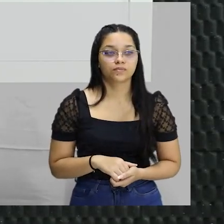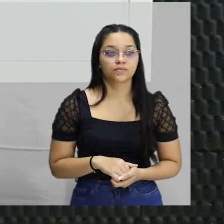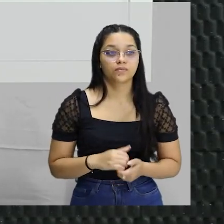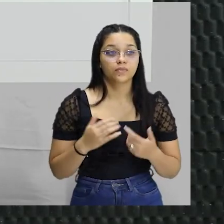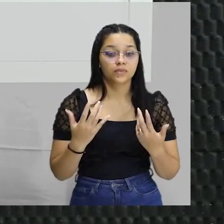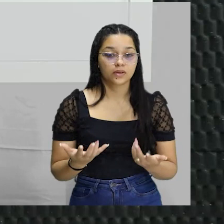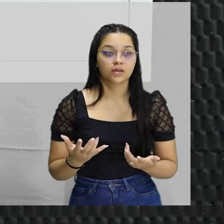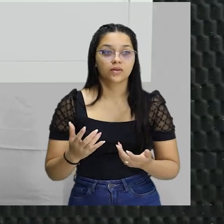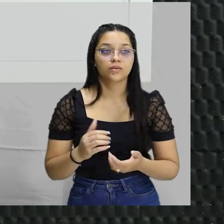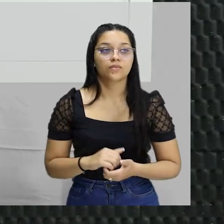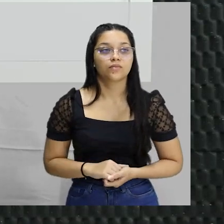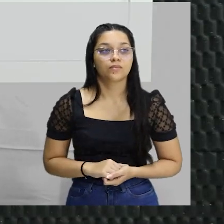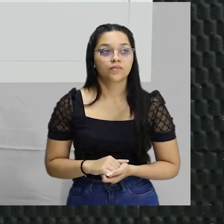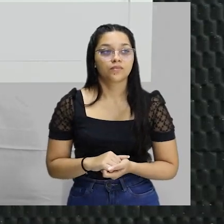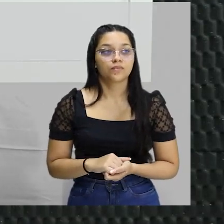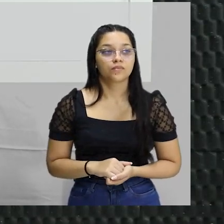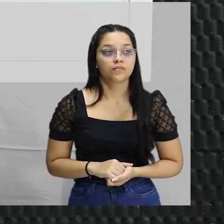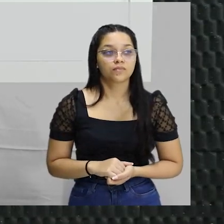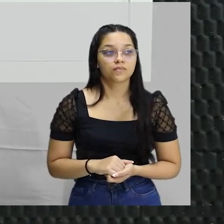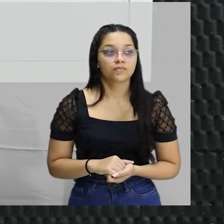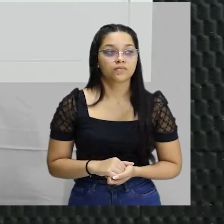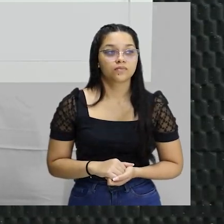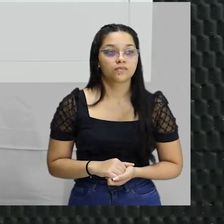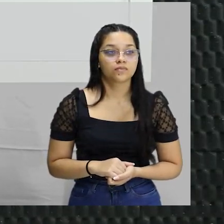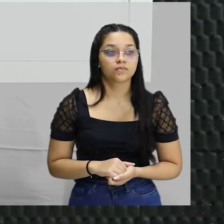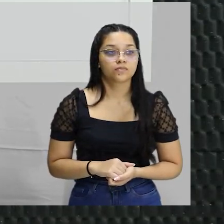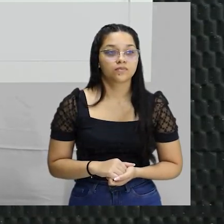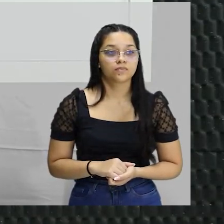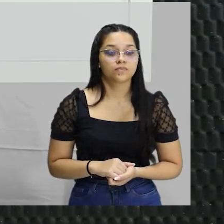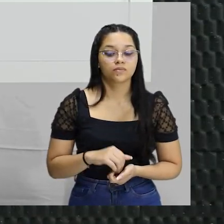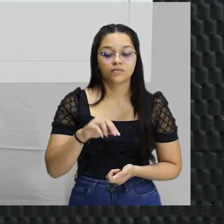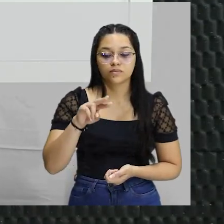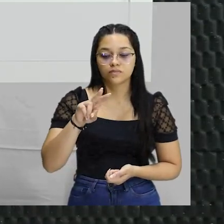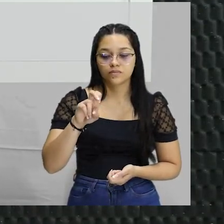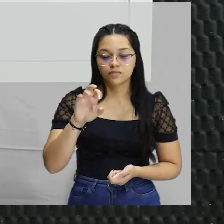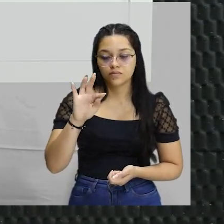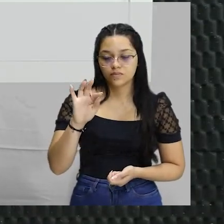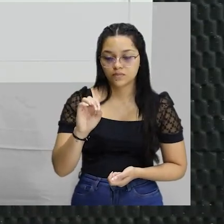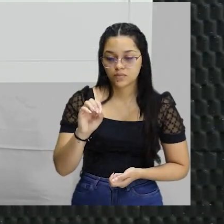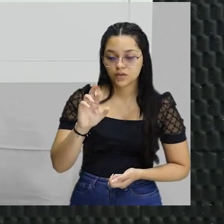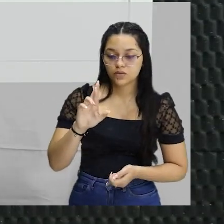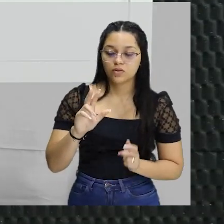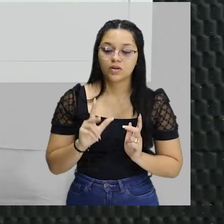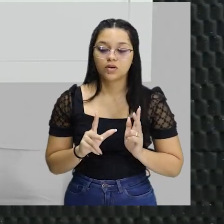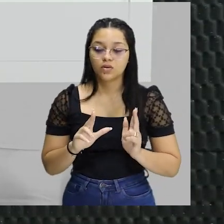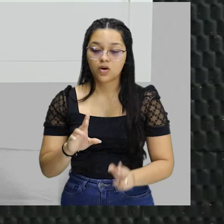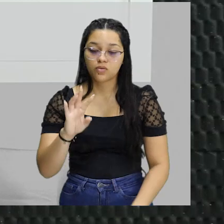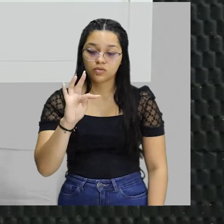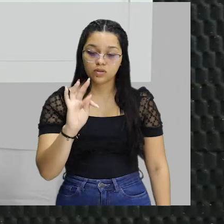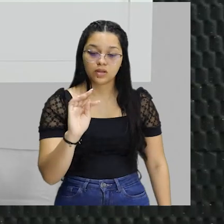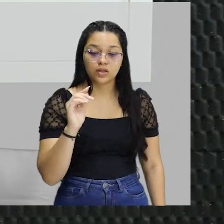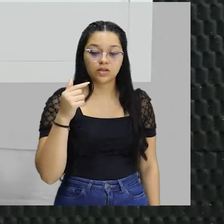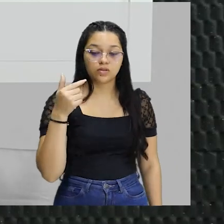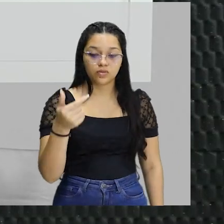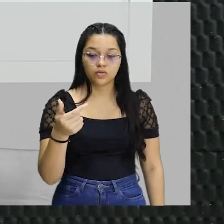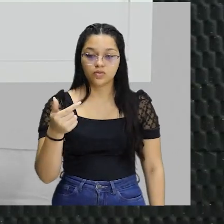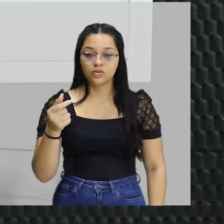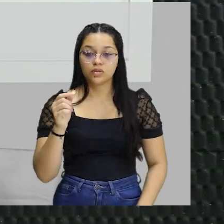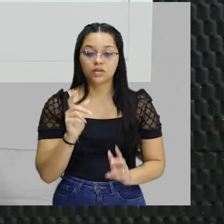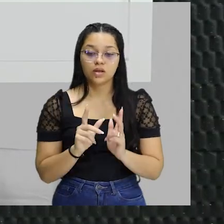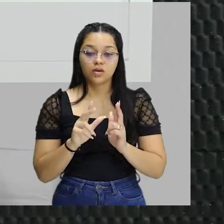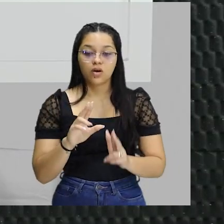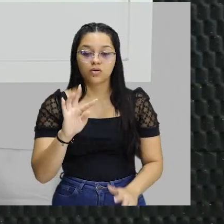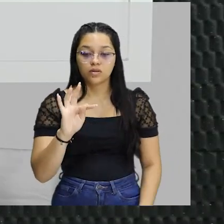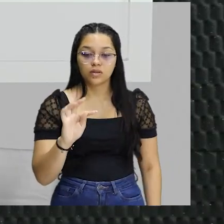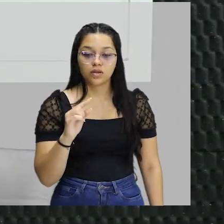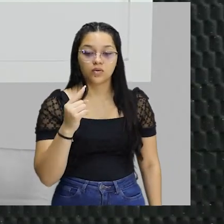Então o nosso vetor ele vai ser T2, né? No caso T1,